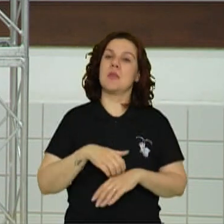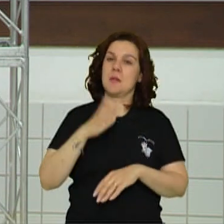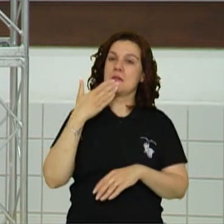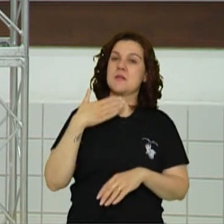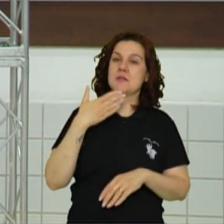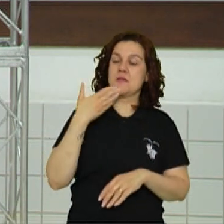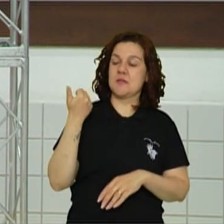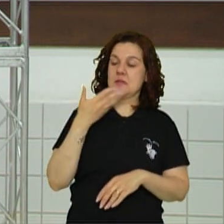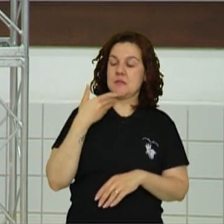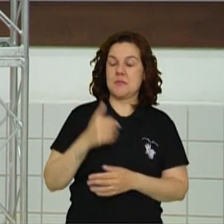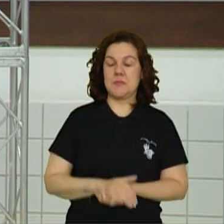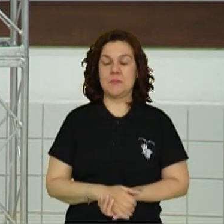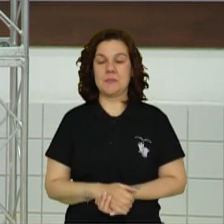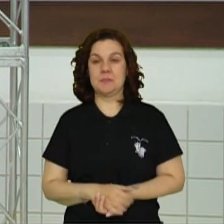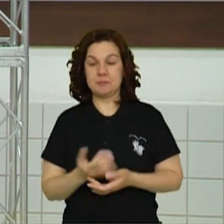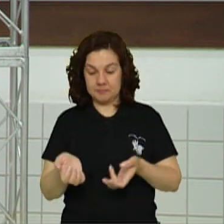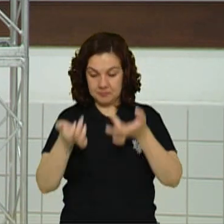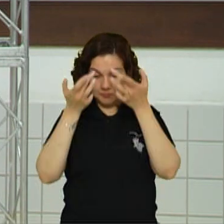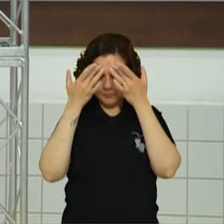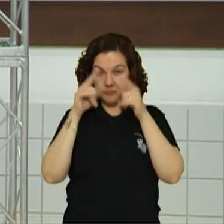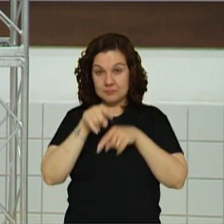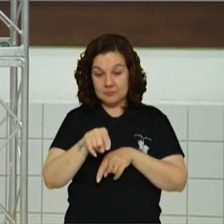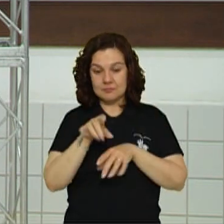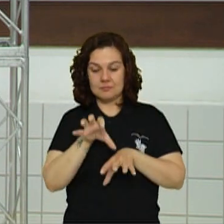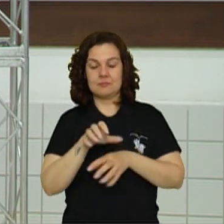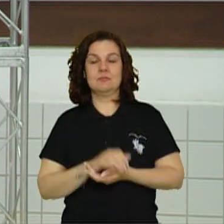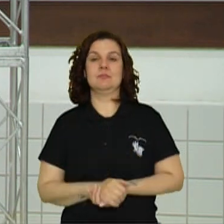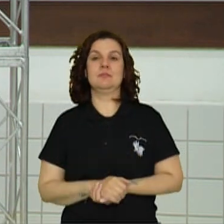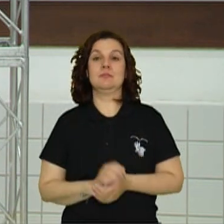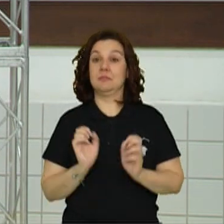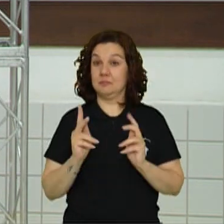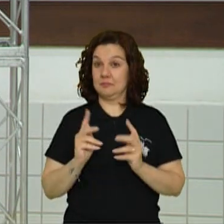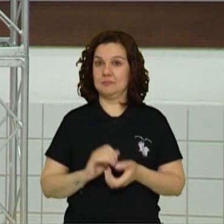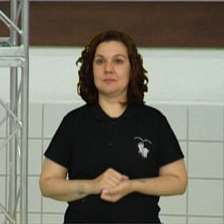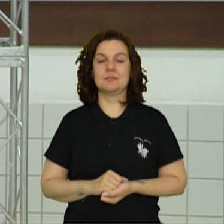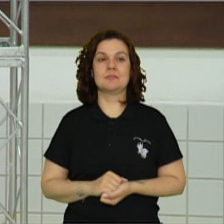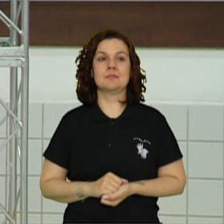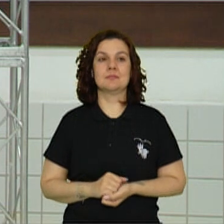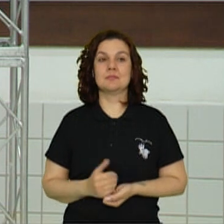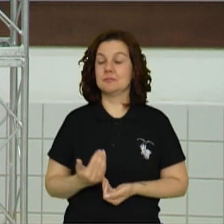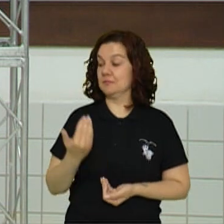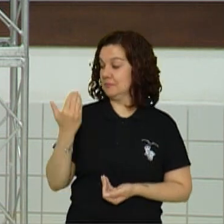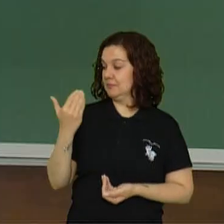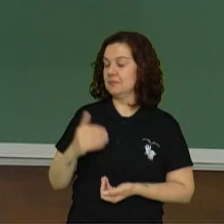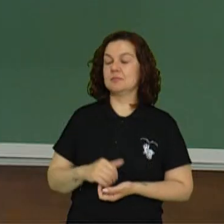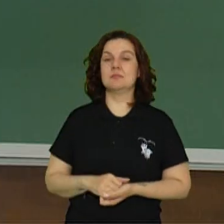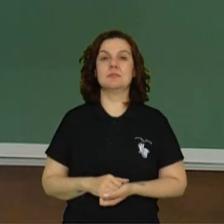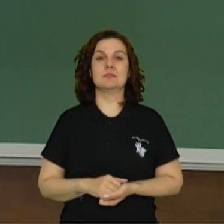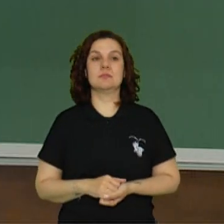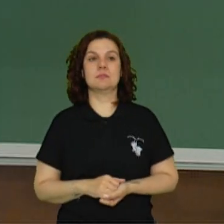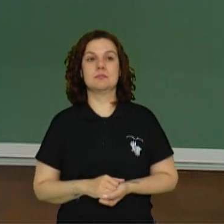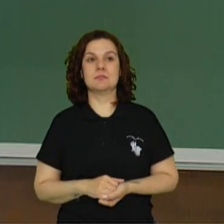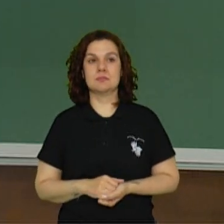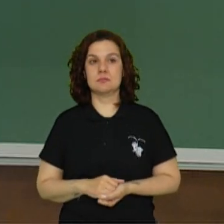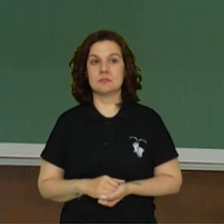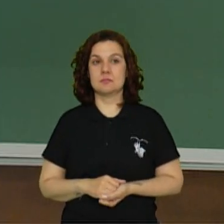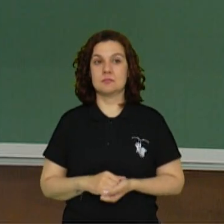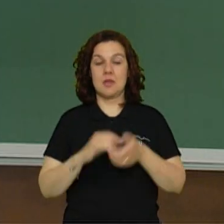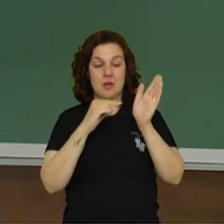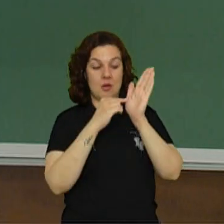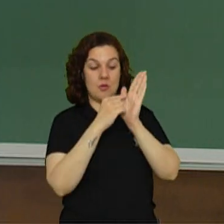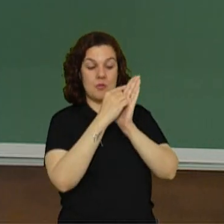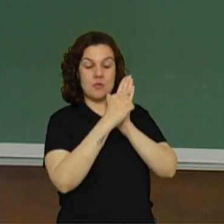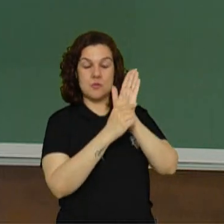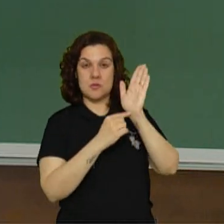mais tranquilo quando você se depara com questões desse tipo, tá bom? Olha aqui, o círculo